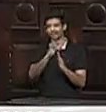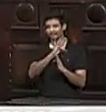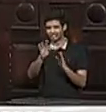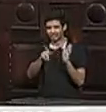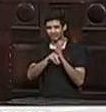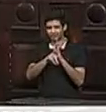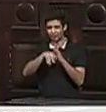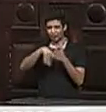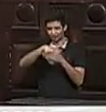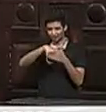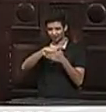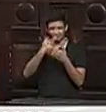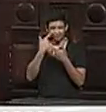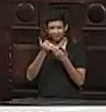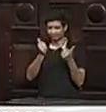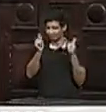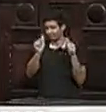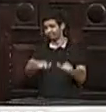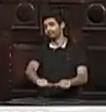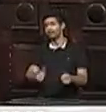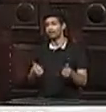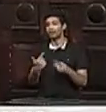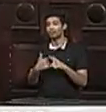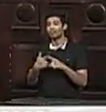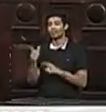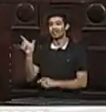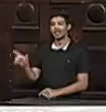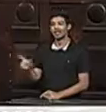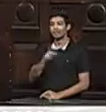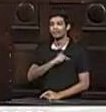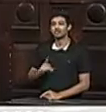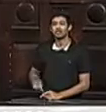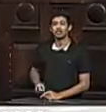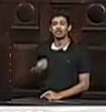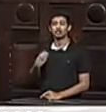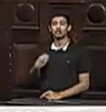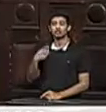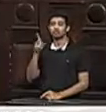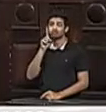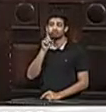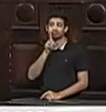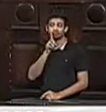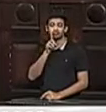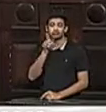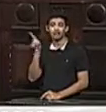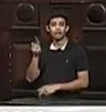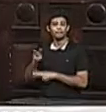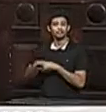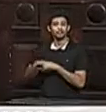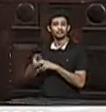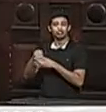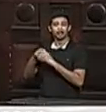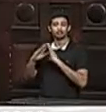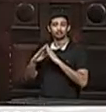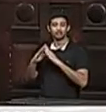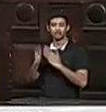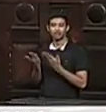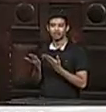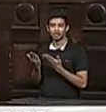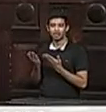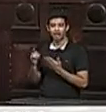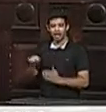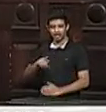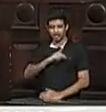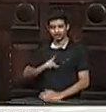Futebol, dramática, porque o presidente está nos Estados Unidos em prisão domiciliar. O presidente aqui no